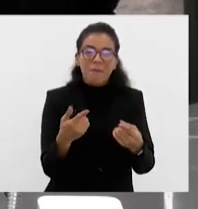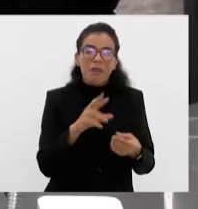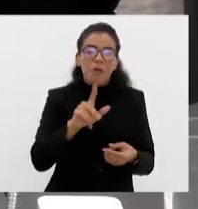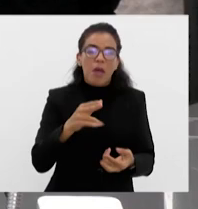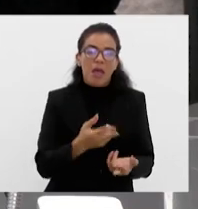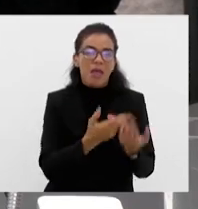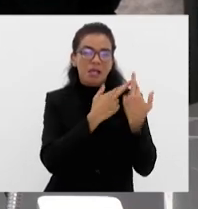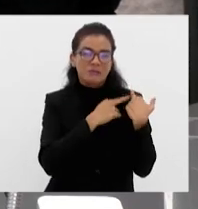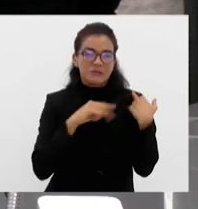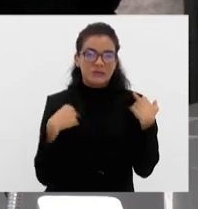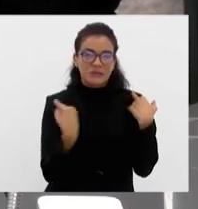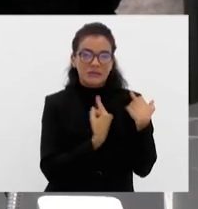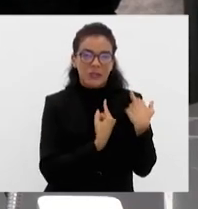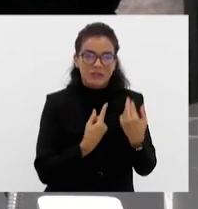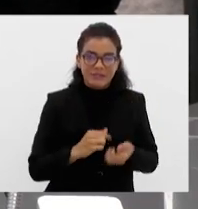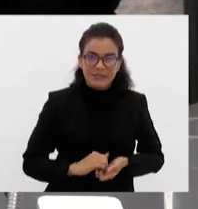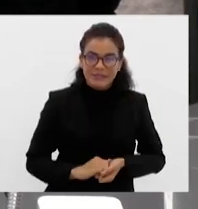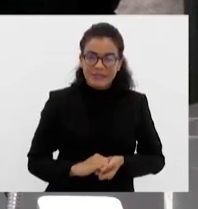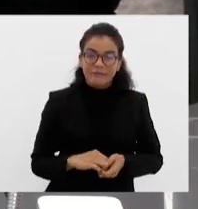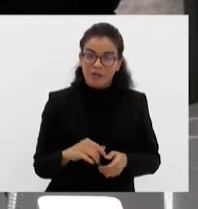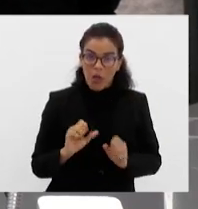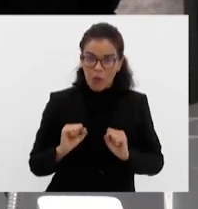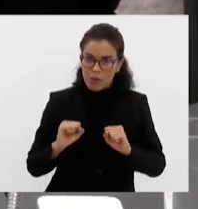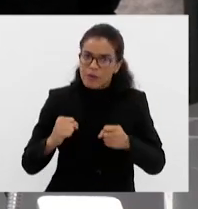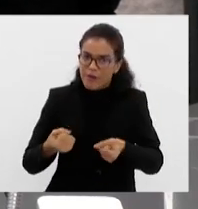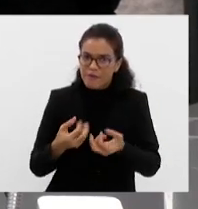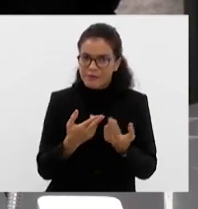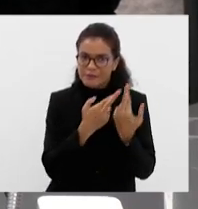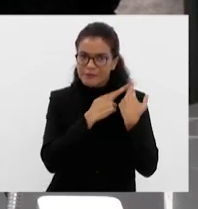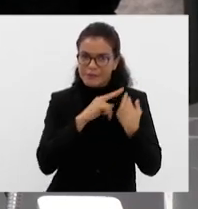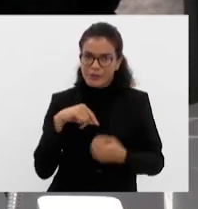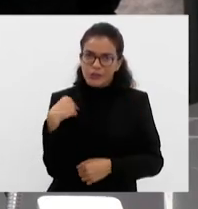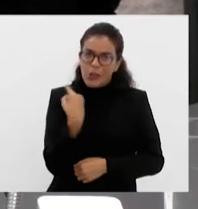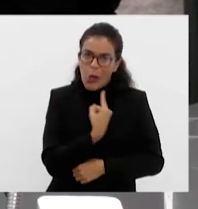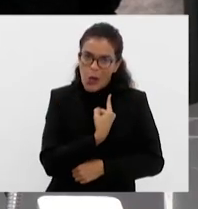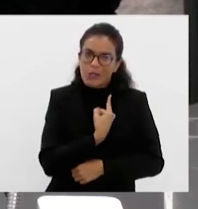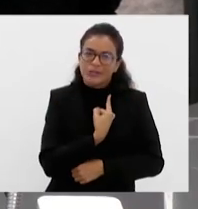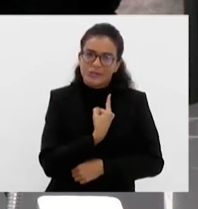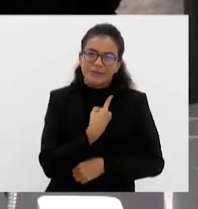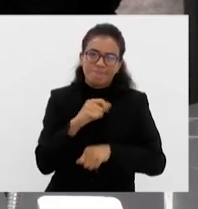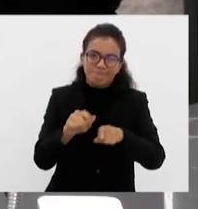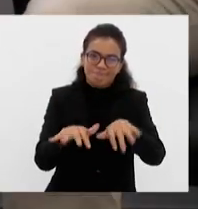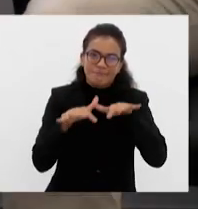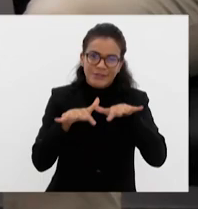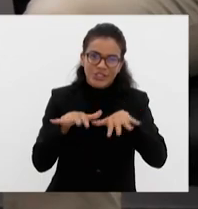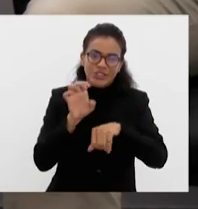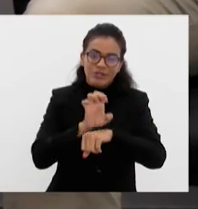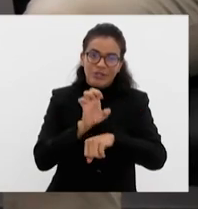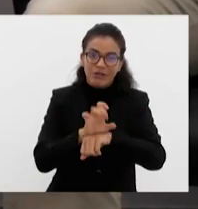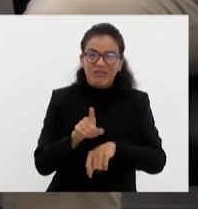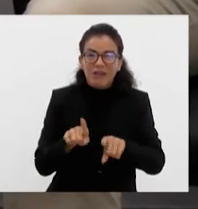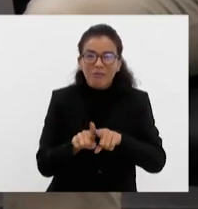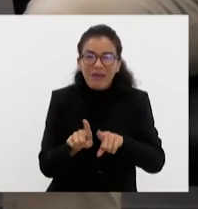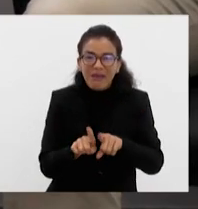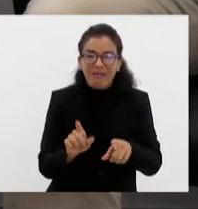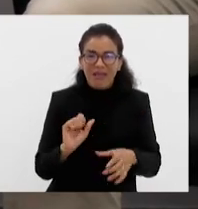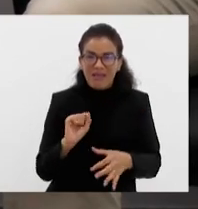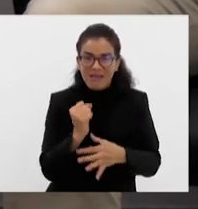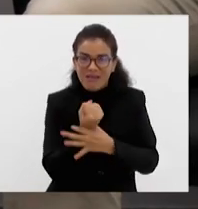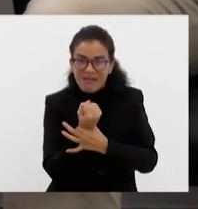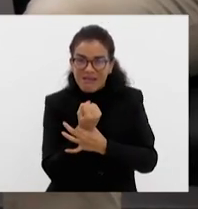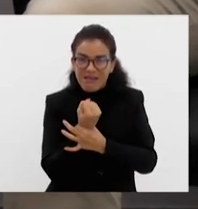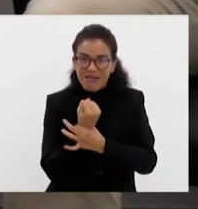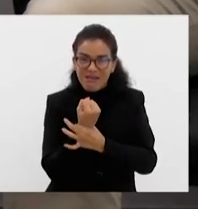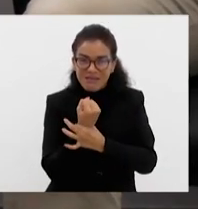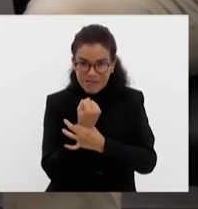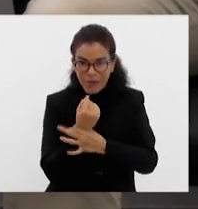competência. E olha que eu sempre defendo a competência do parlamentar estadual, mas nesse caso. E ainda tem a questão do seguro. O seguro, onde tem mais roubo, o seguro é